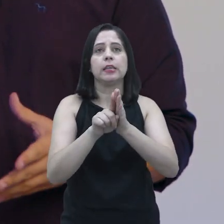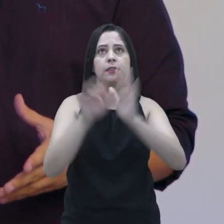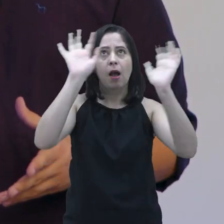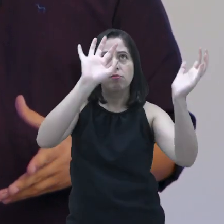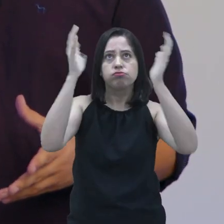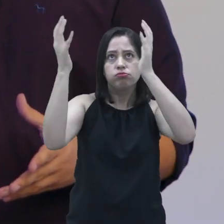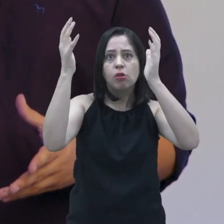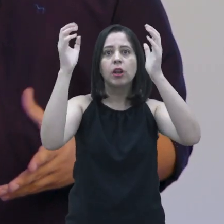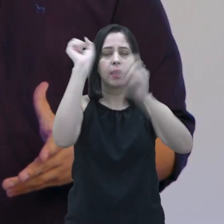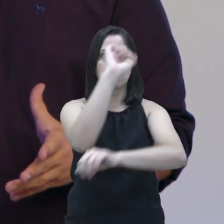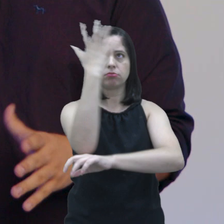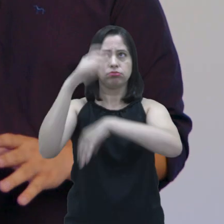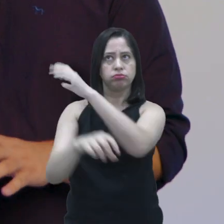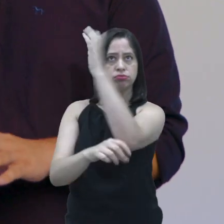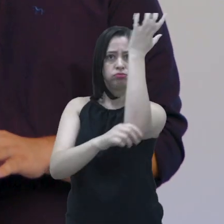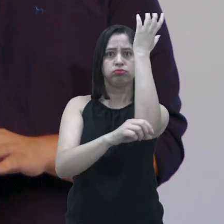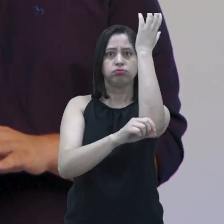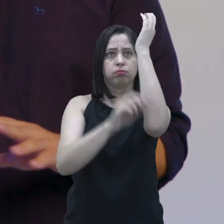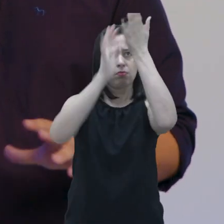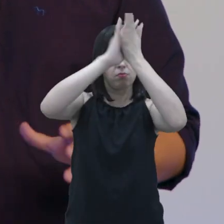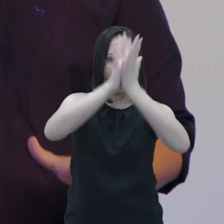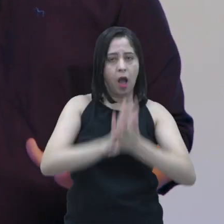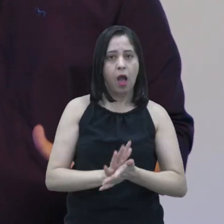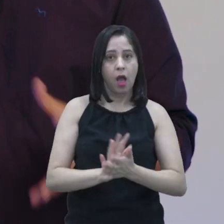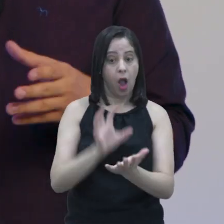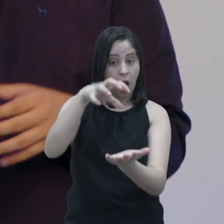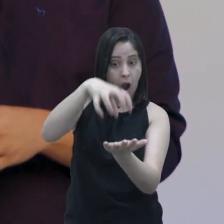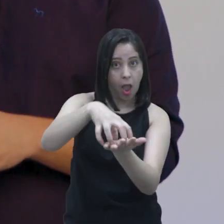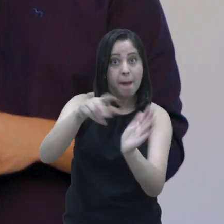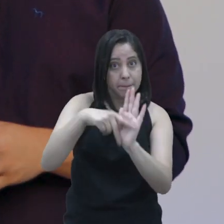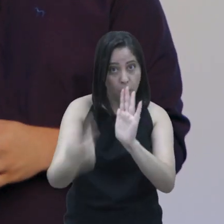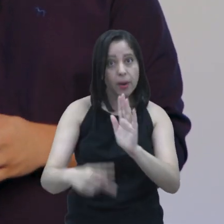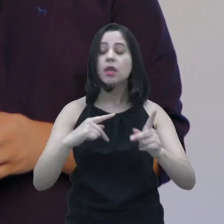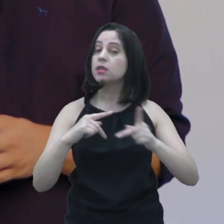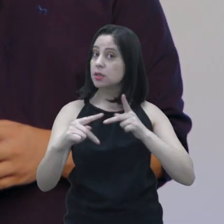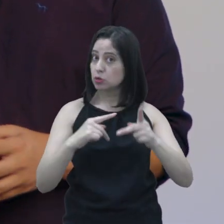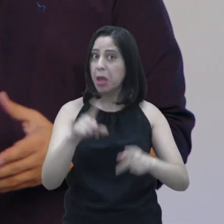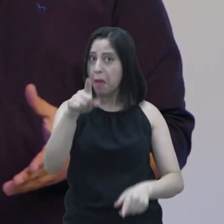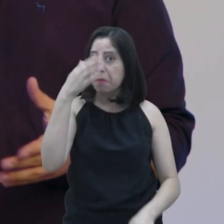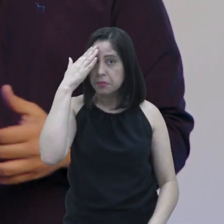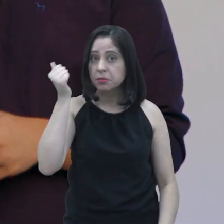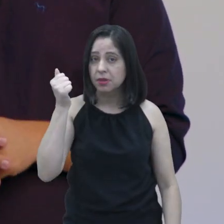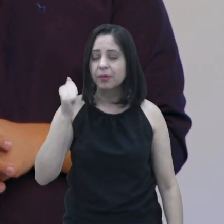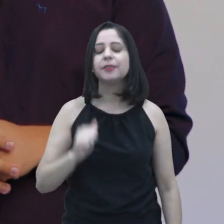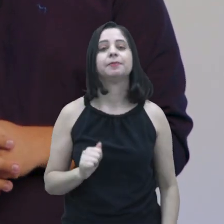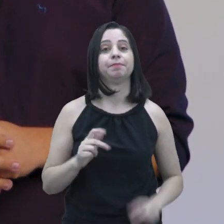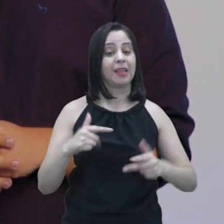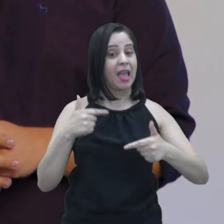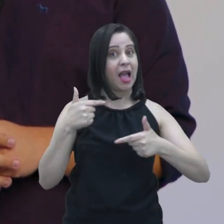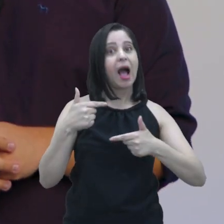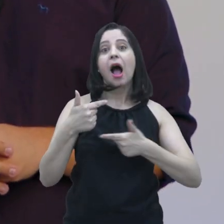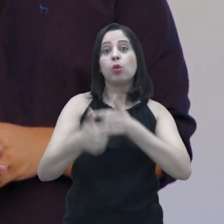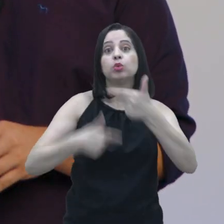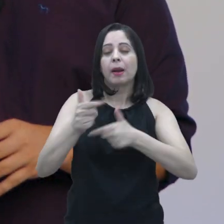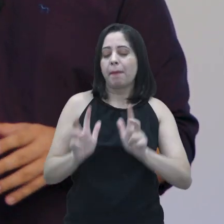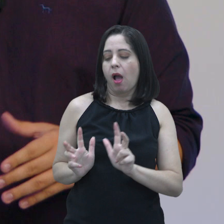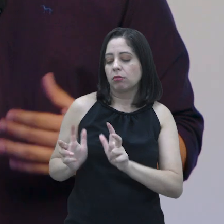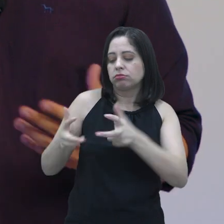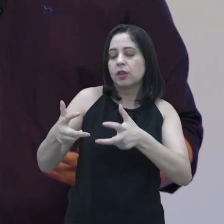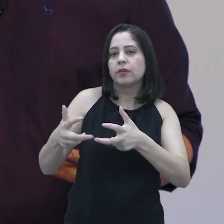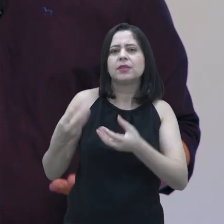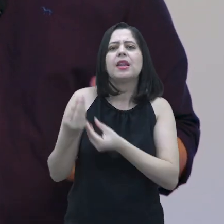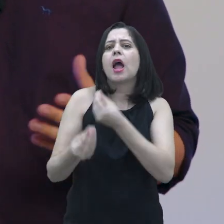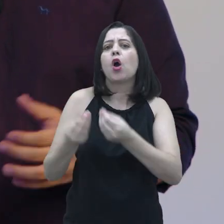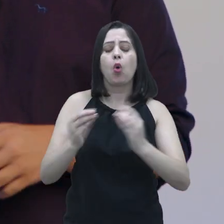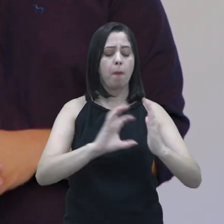que a sede desse órgão público que monitora o Brasil todo fica aqui em São José? Já aqui na Casa do Legislativo, vamos te explicar